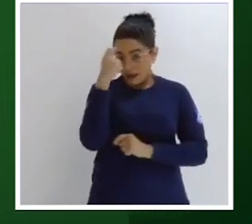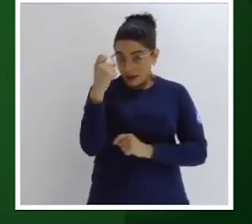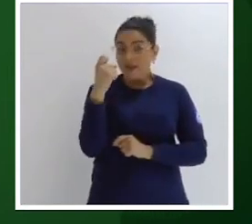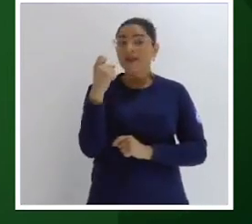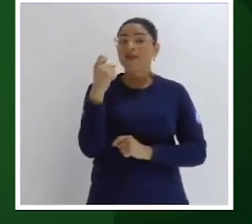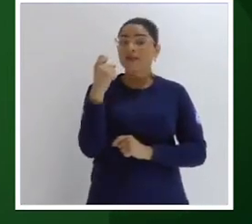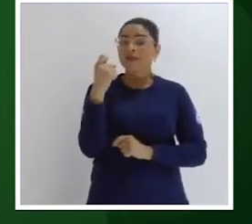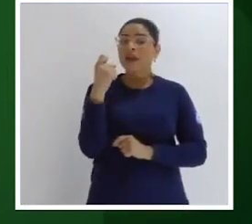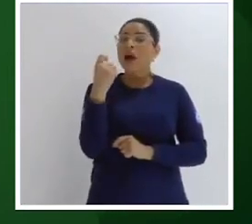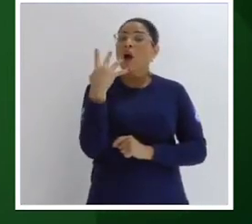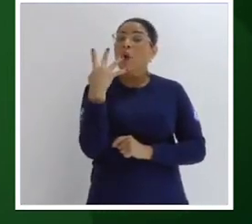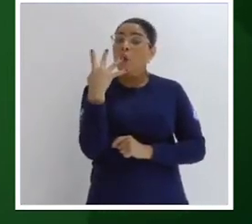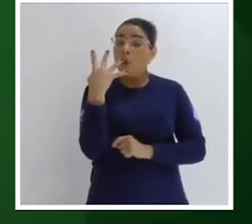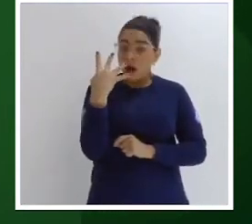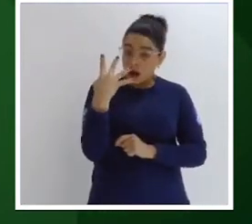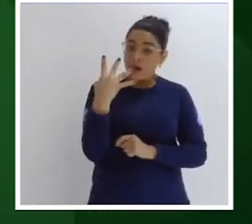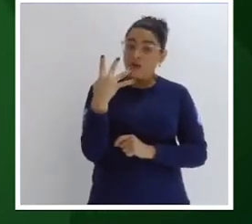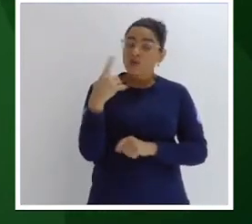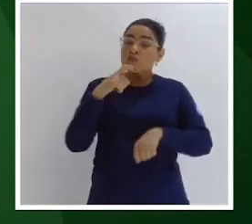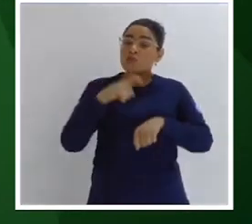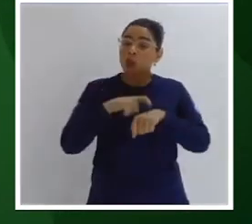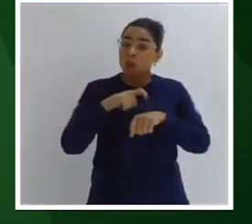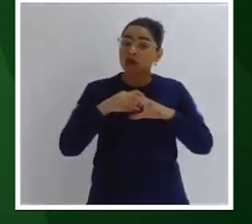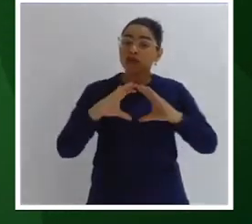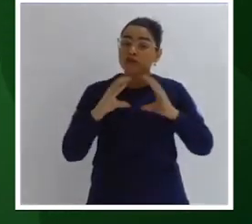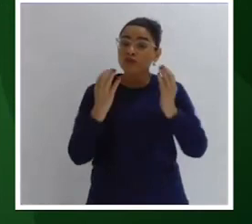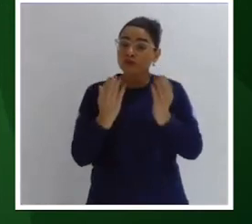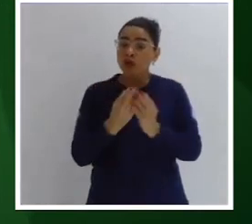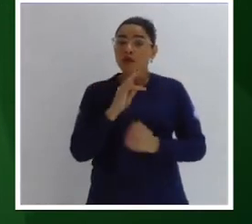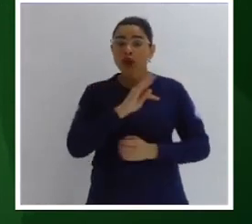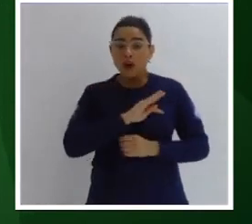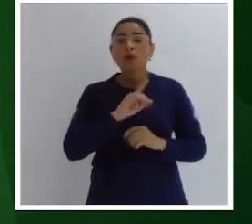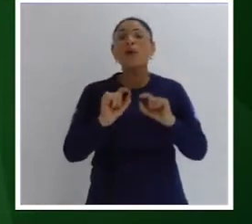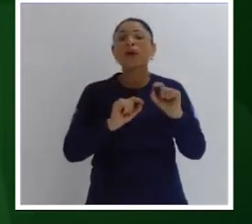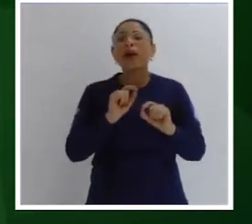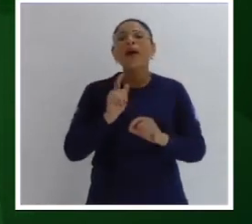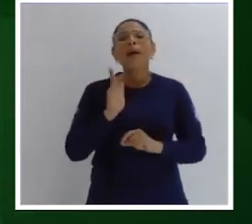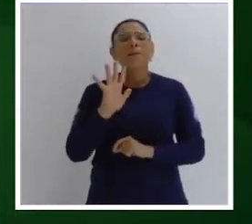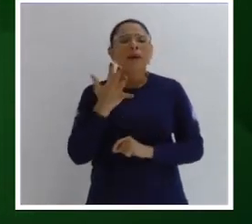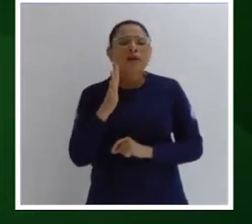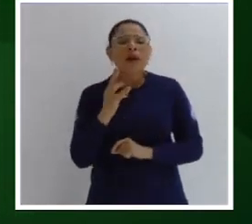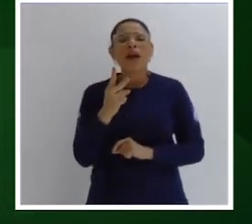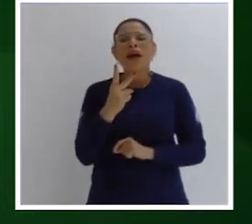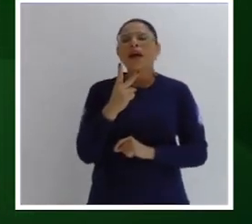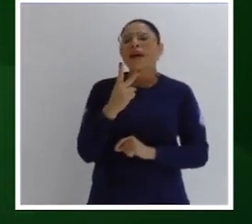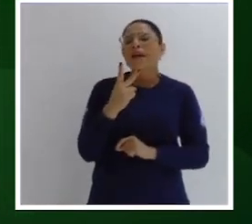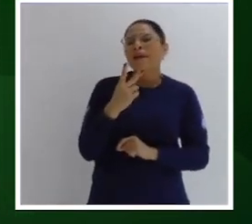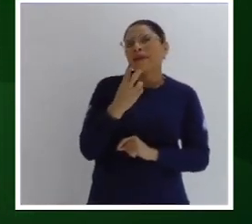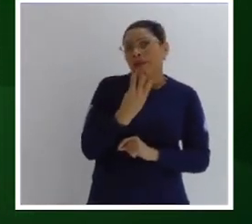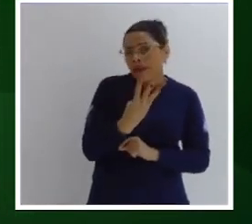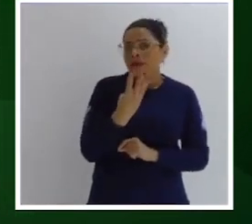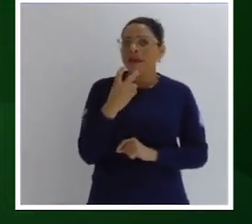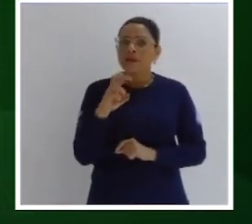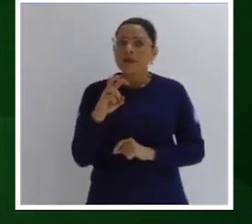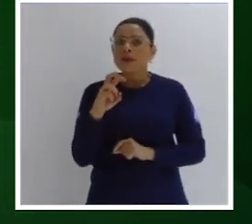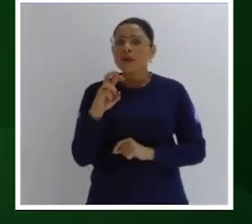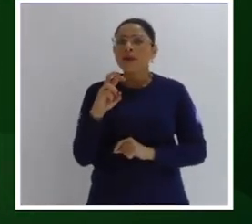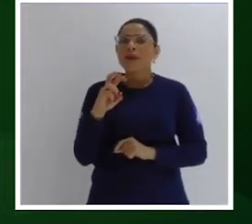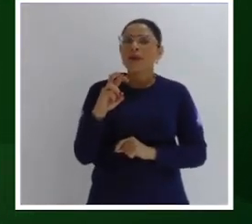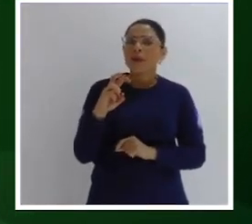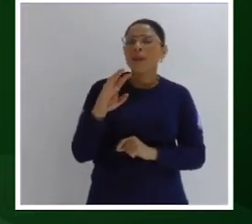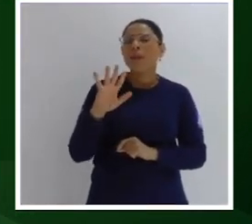nessas quatro sessões do fórum nós já tivemos cerca de 20 ela é de 32 mil